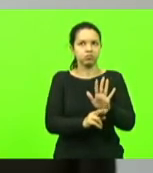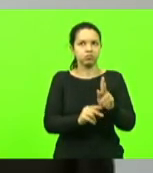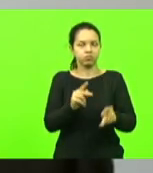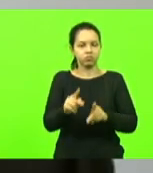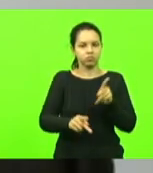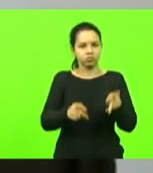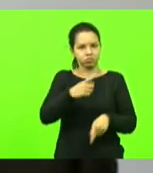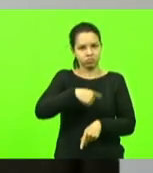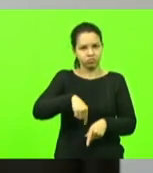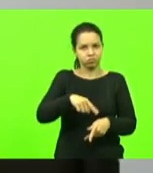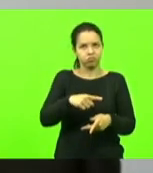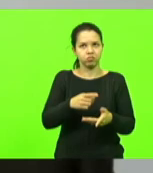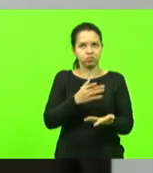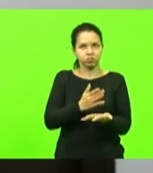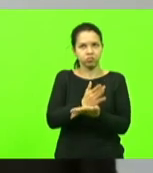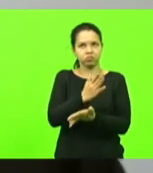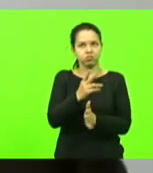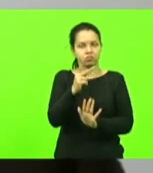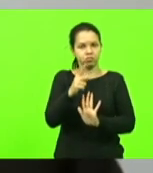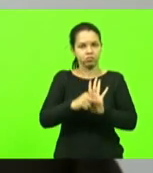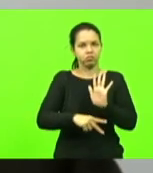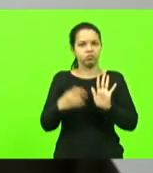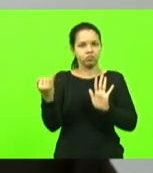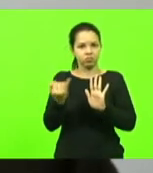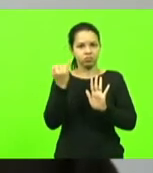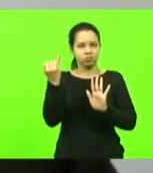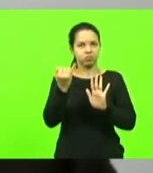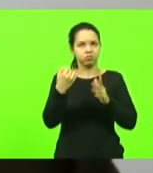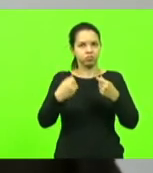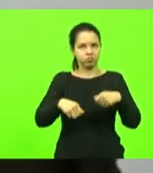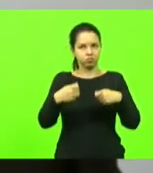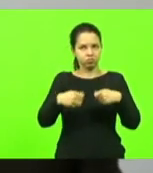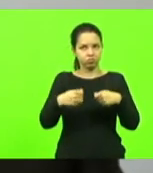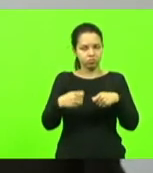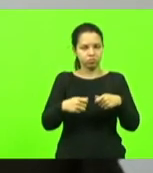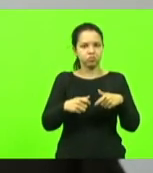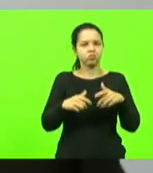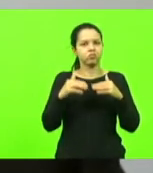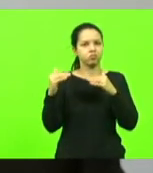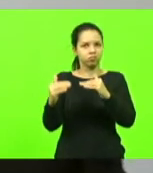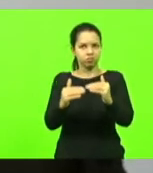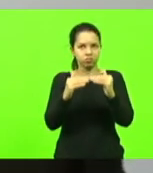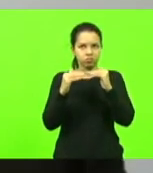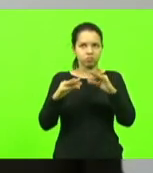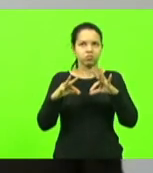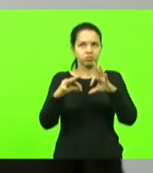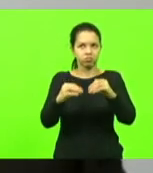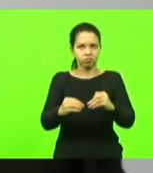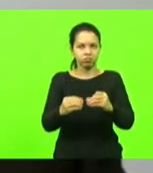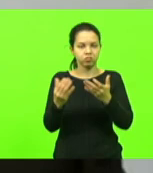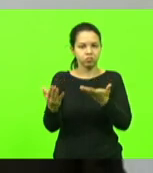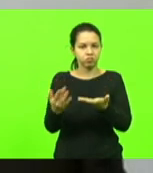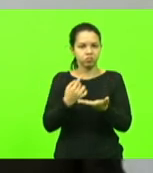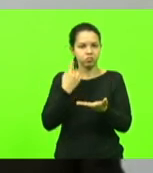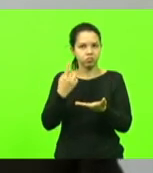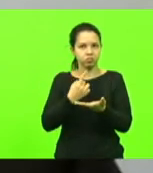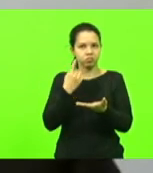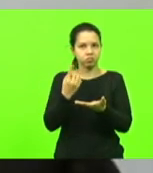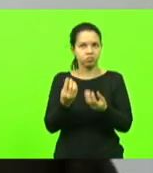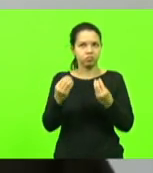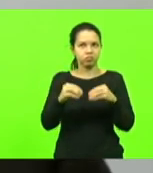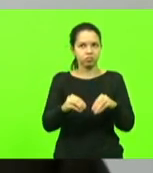projetos importantes, deveriam ter uma parte isonômica para todo mundo. Tem um colega deputado que colocou aqui para um